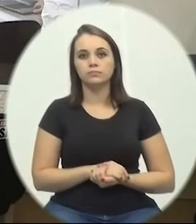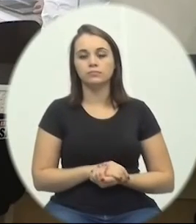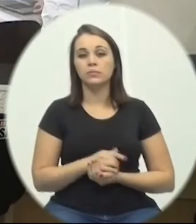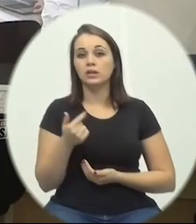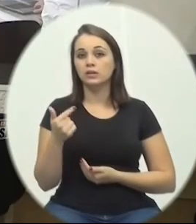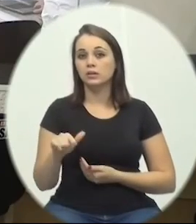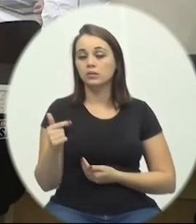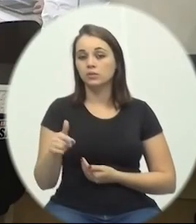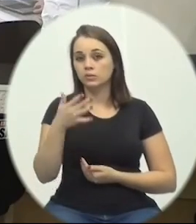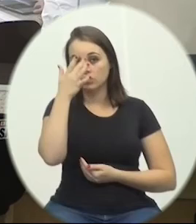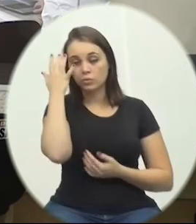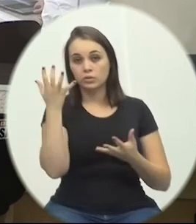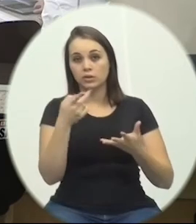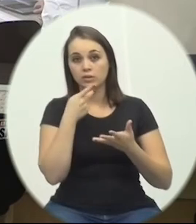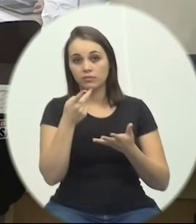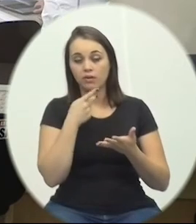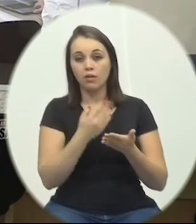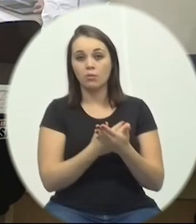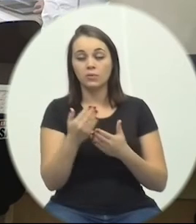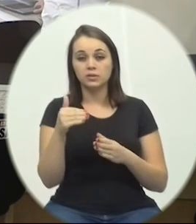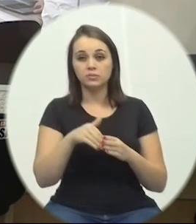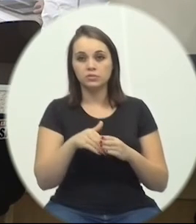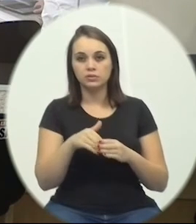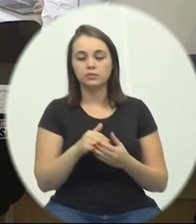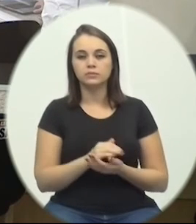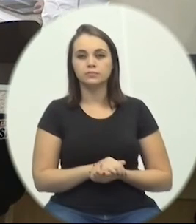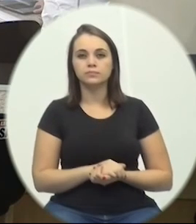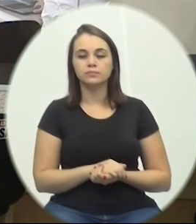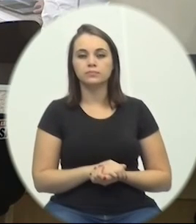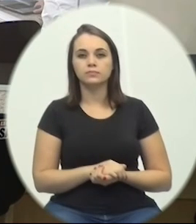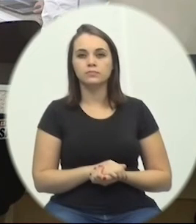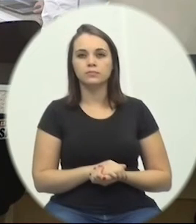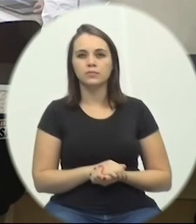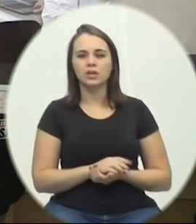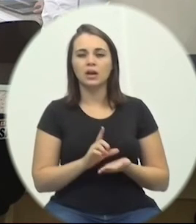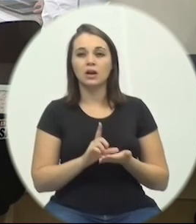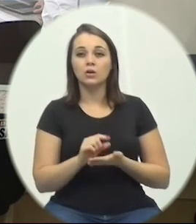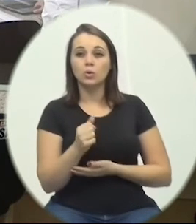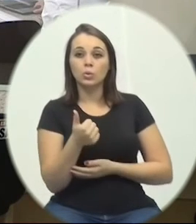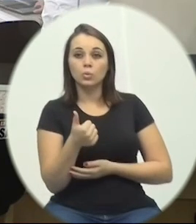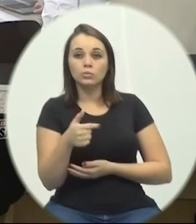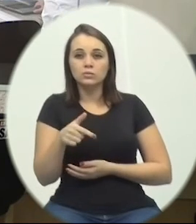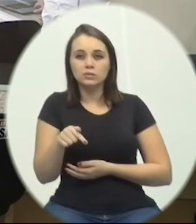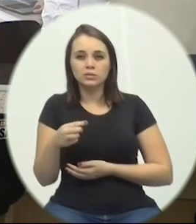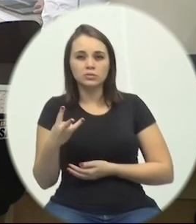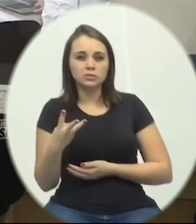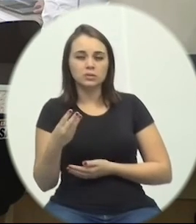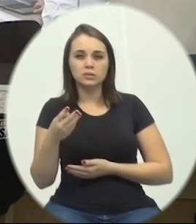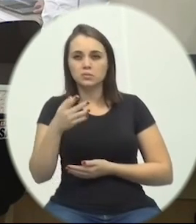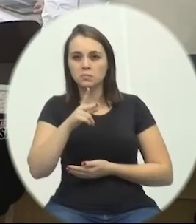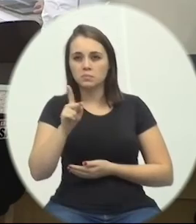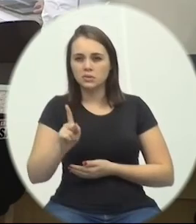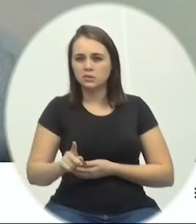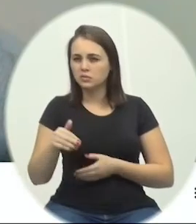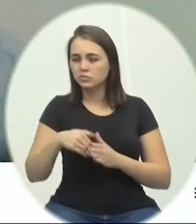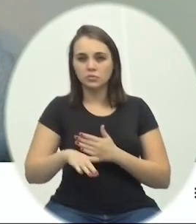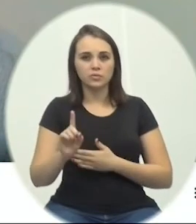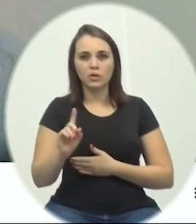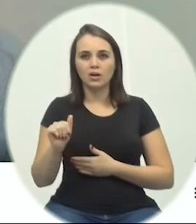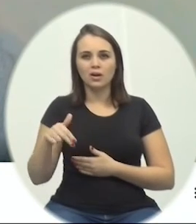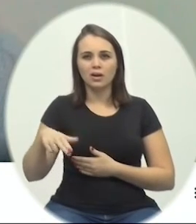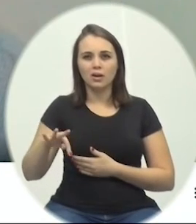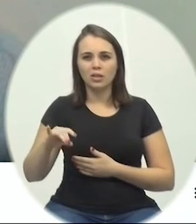Não havendo quem queira discutir, está em votação. Artigo 173, o presidente não vota. Vereador Antônio Manuel, como